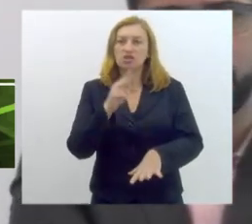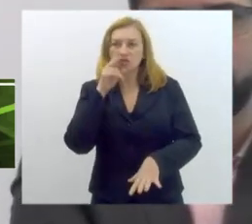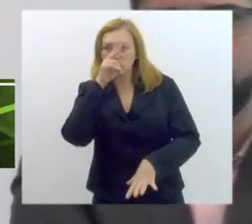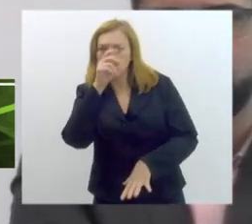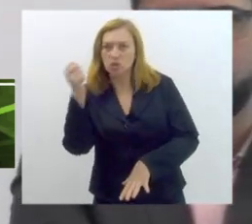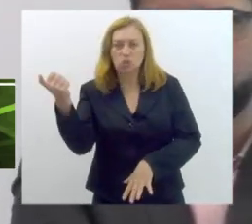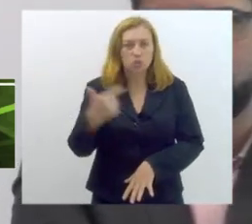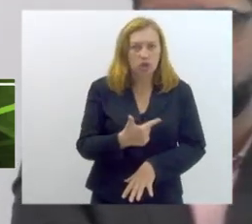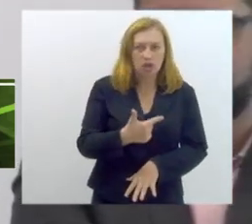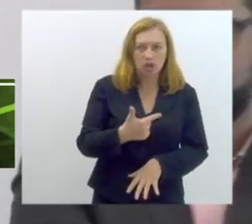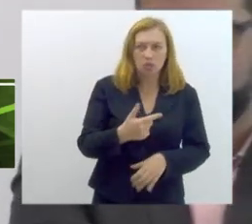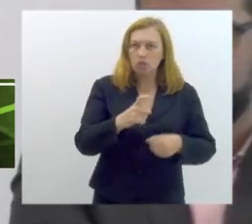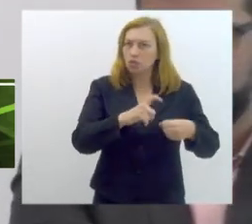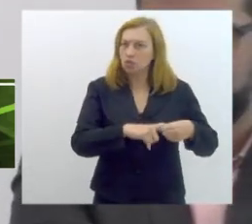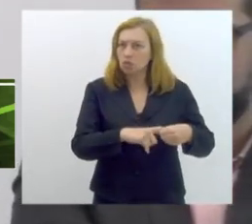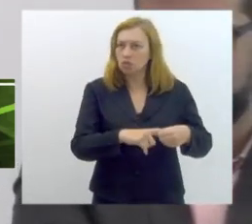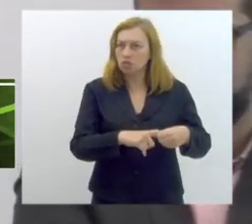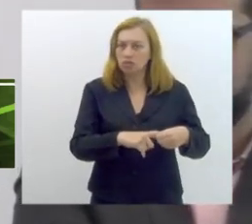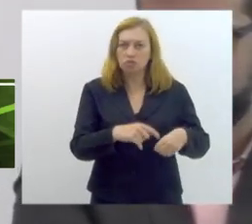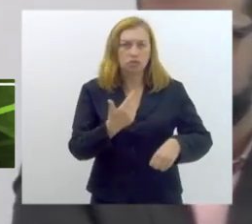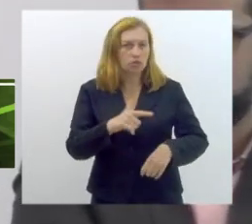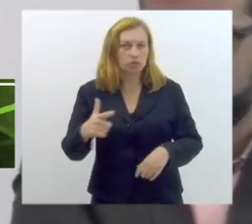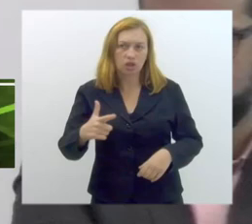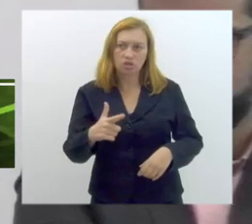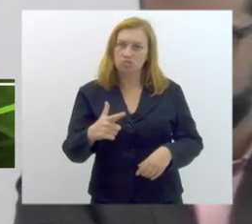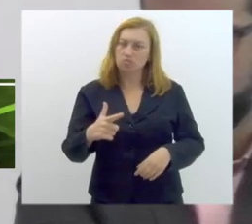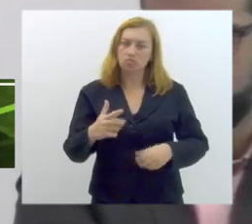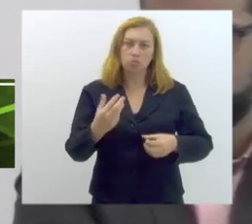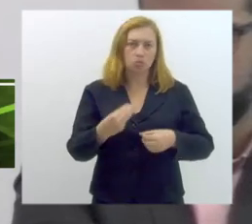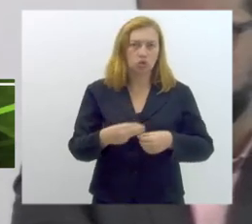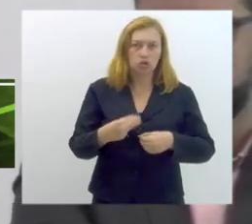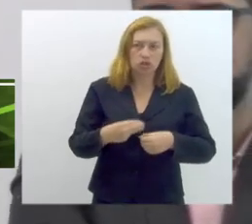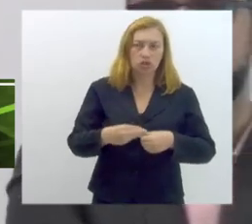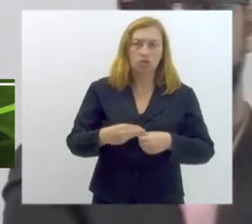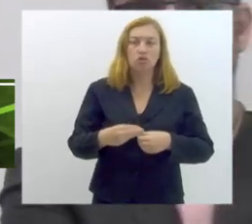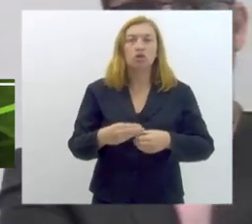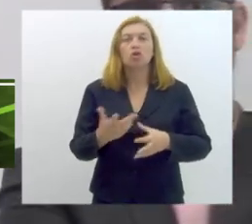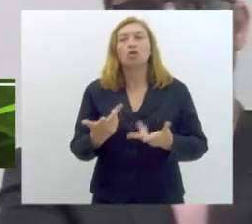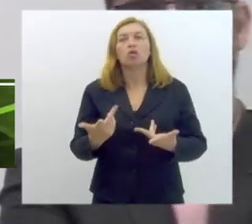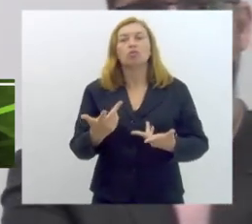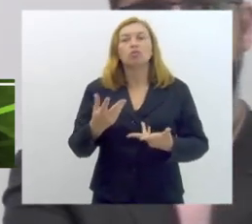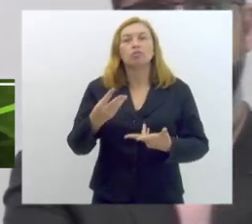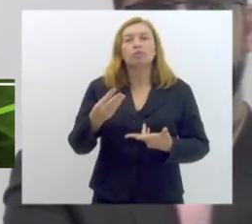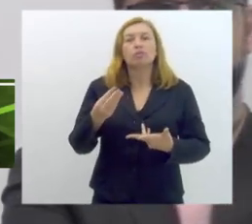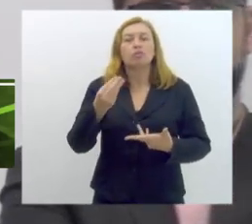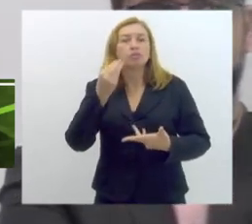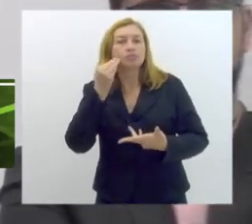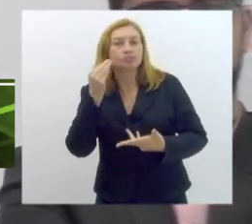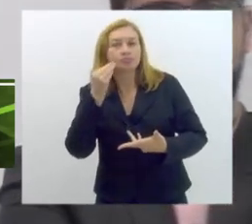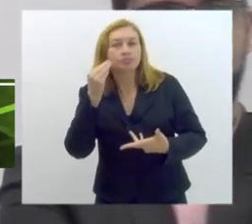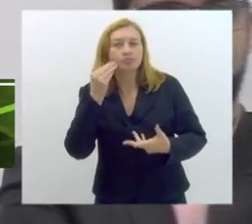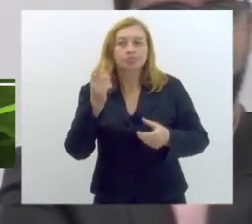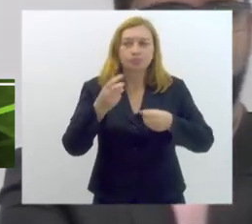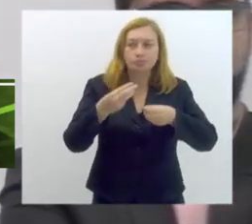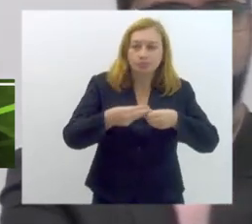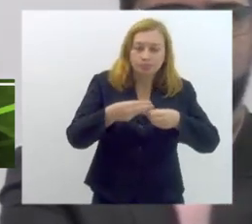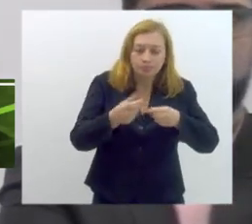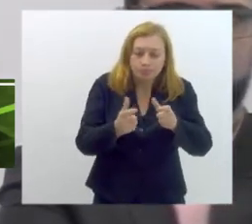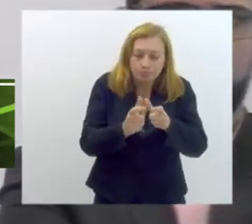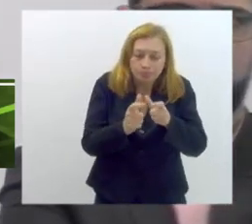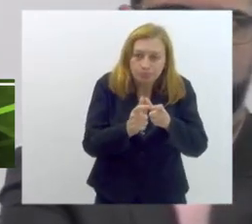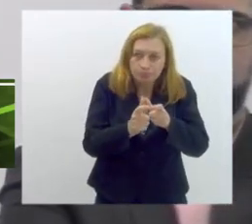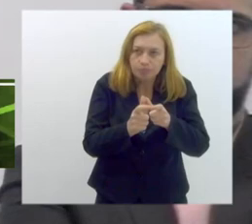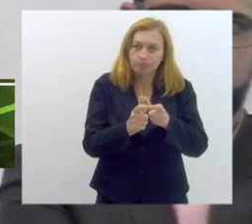consórcio. Não tem. E a única chance dos municípios menores, e menor, eu digo, é quem não é